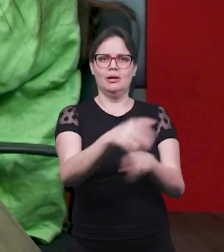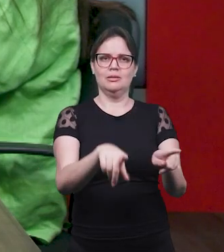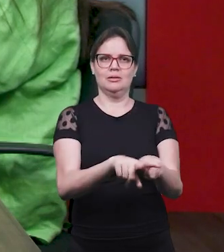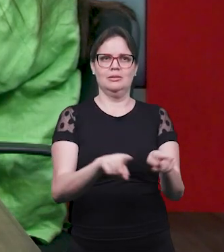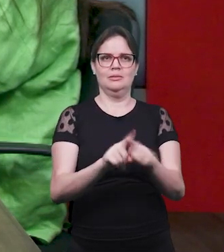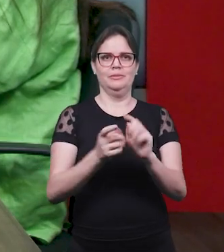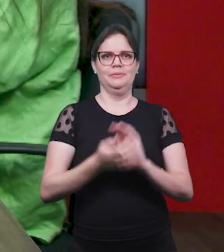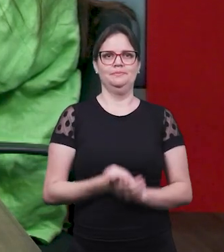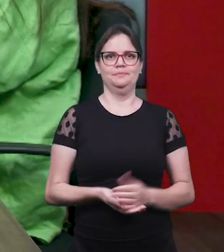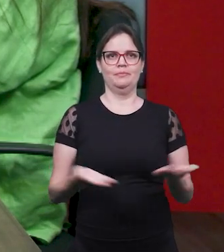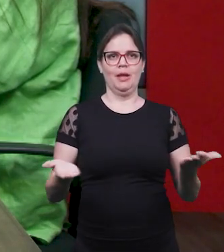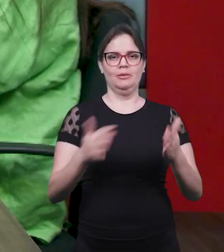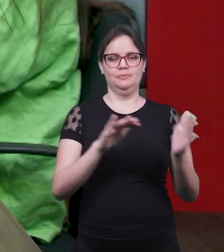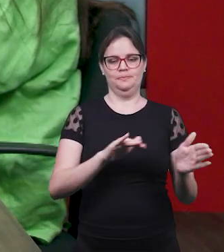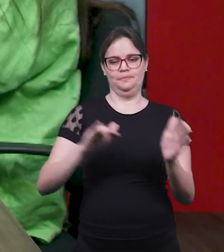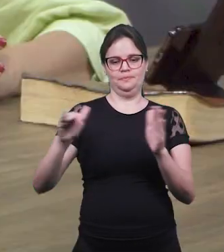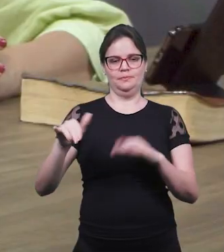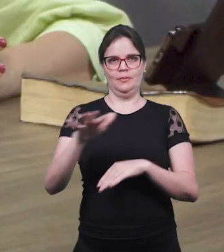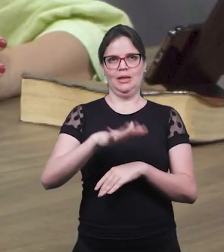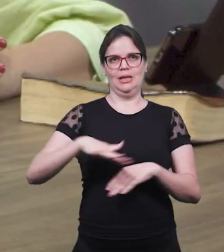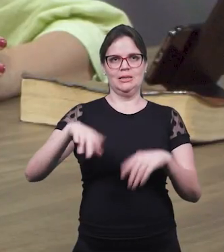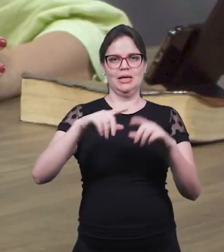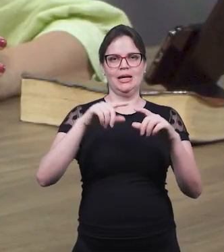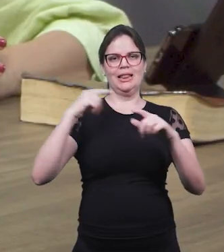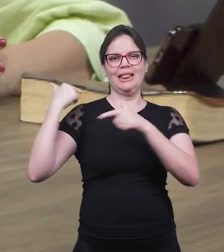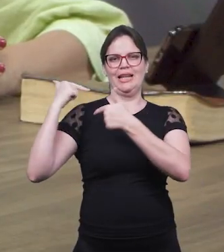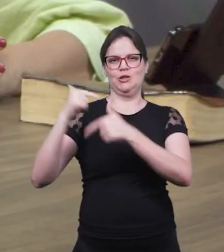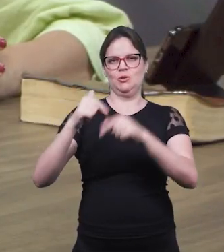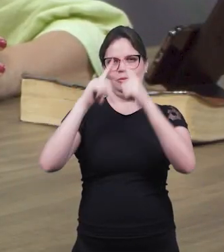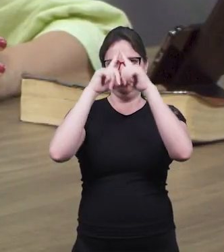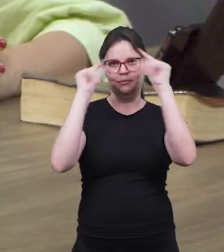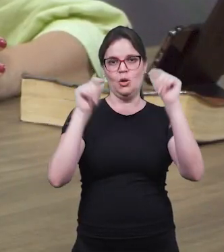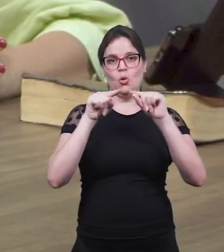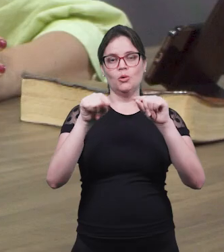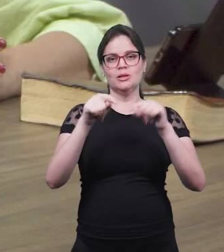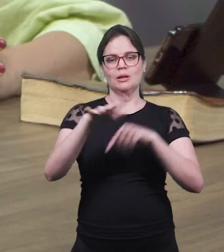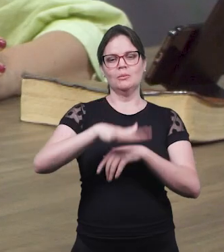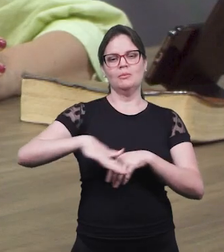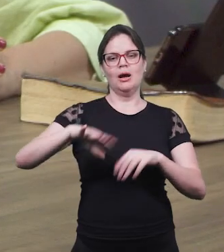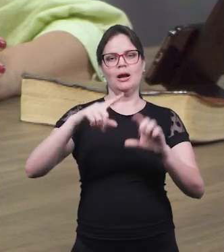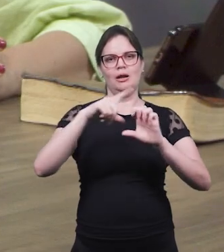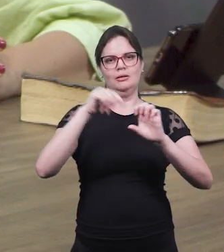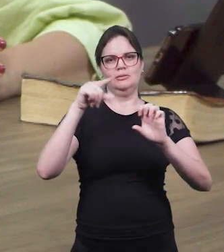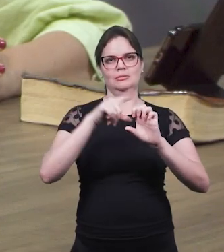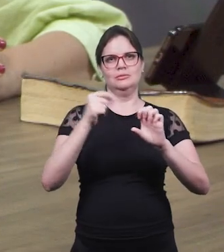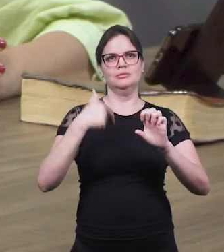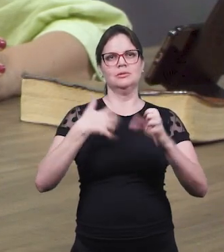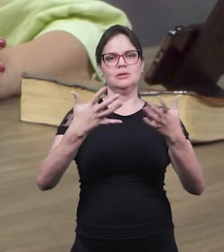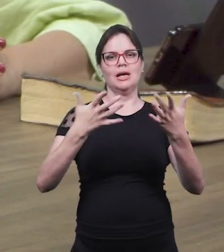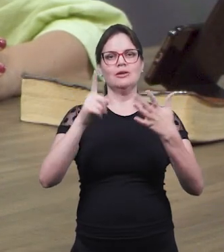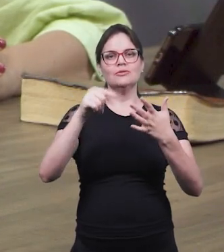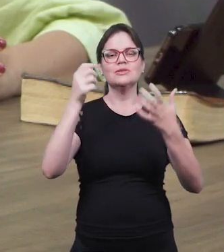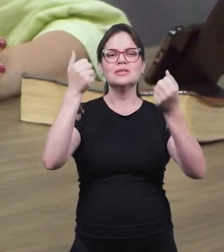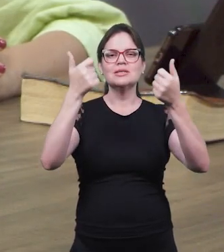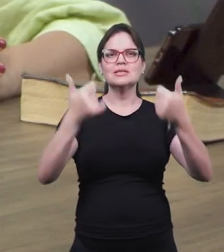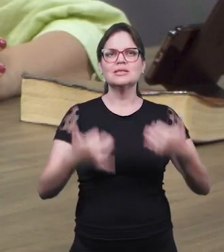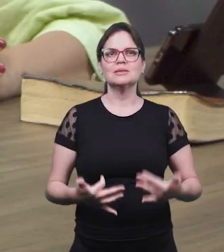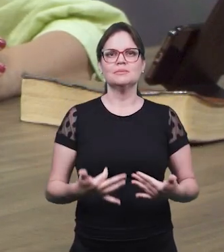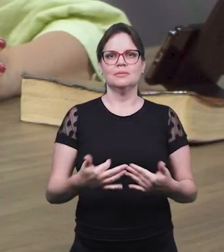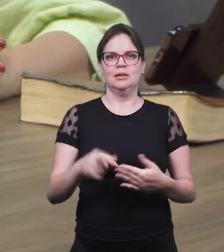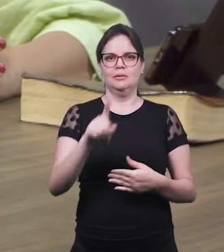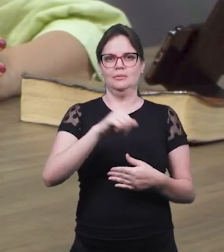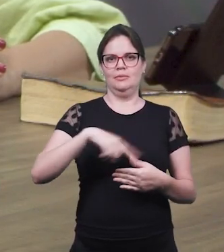dessa área mais tradicional da enfermagem, Valéria, hoje você está numa área que nós queríamos que você explicasse para os